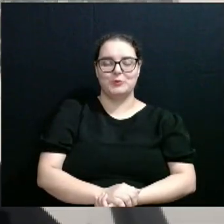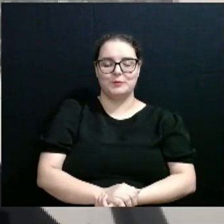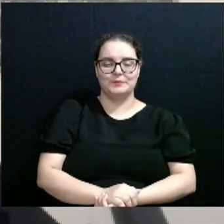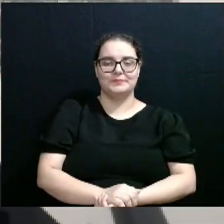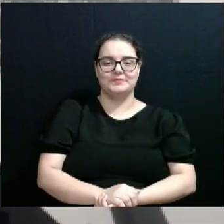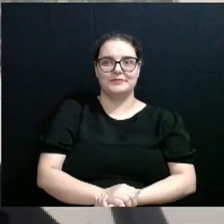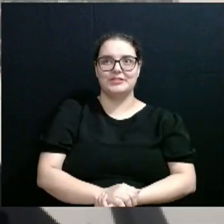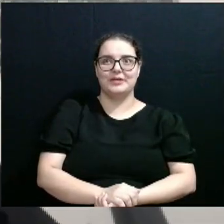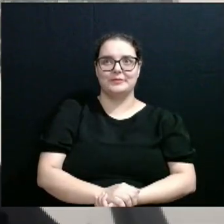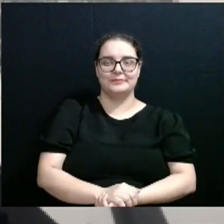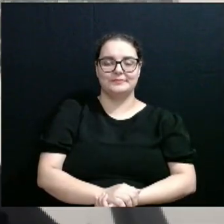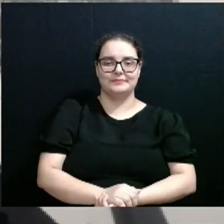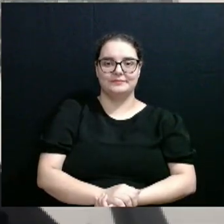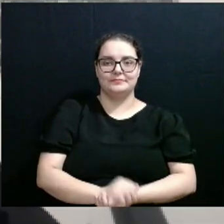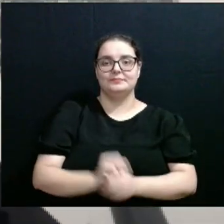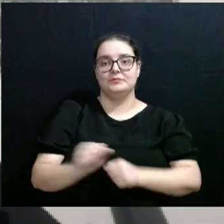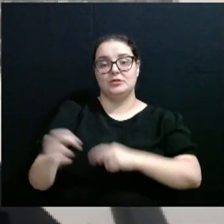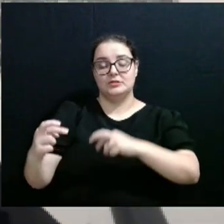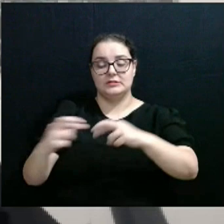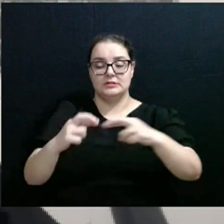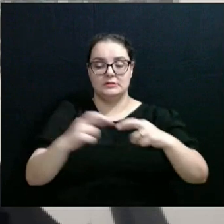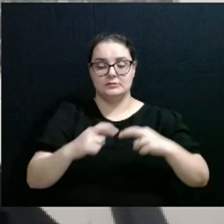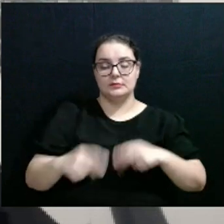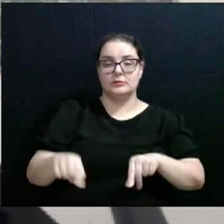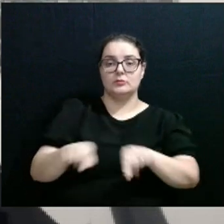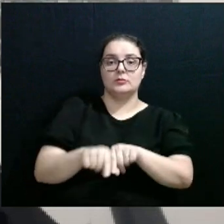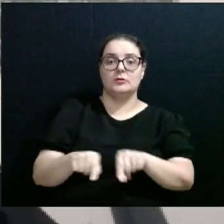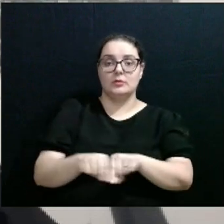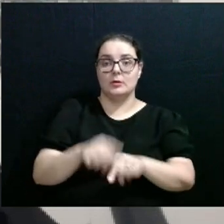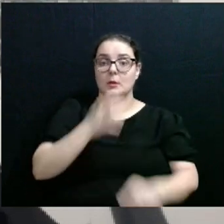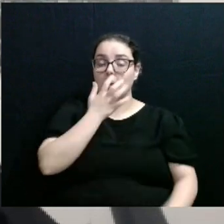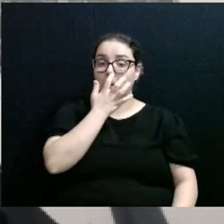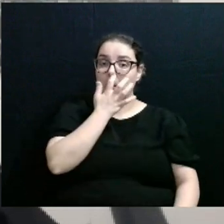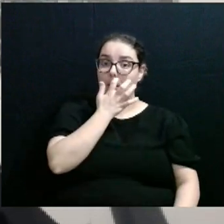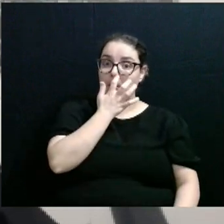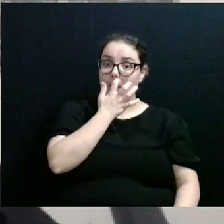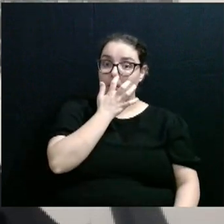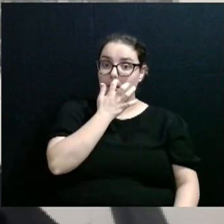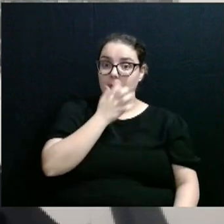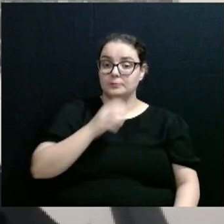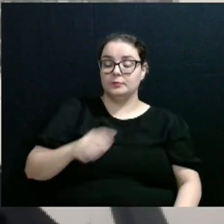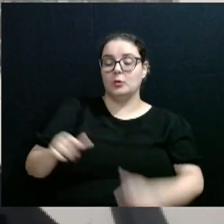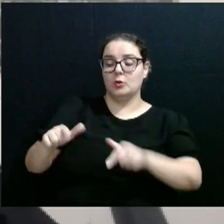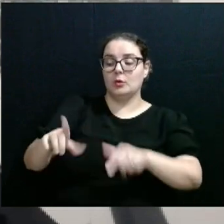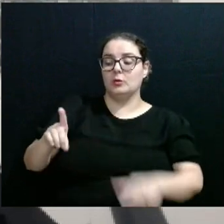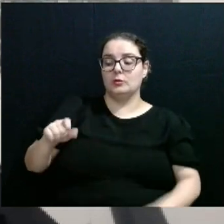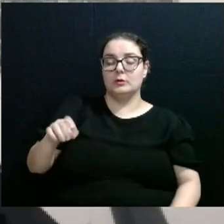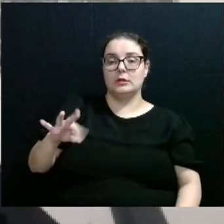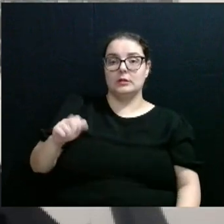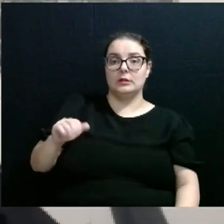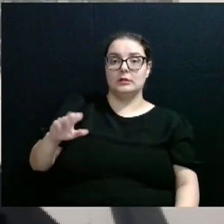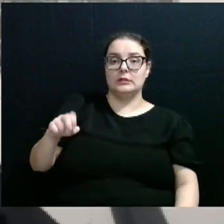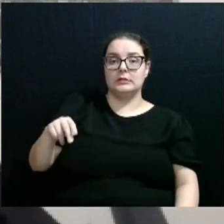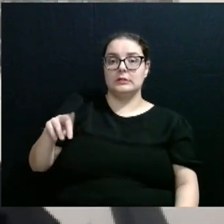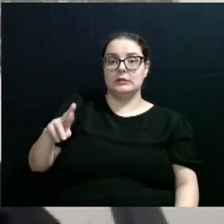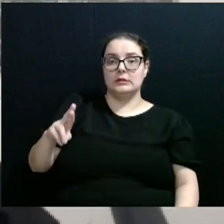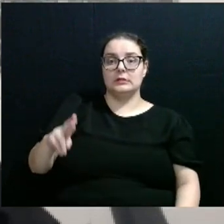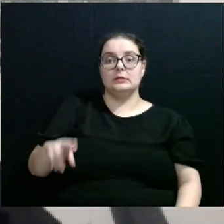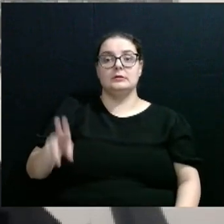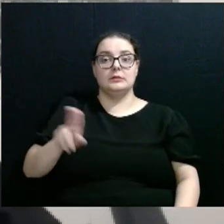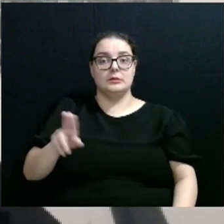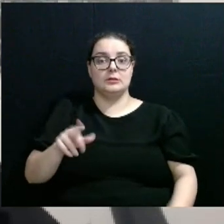pode-se levar em consideração também para onde é o data center, onde vai ser executado aquela operação, é um data